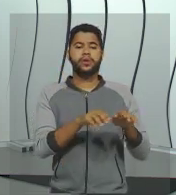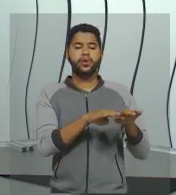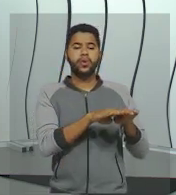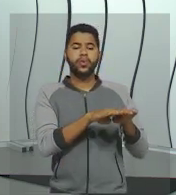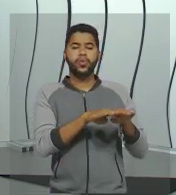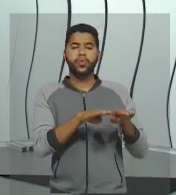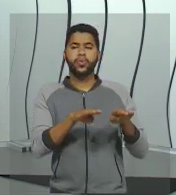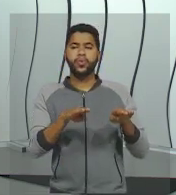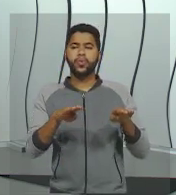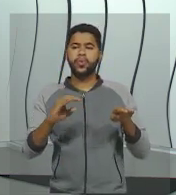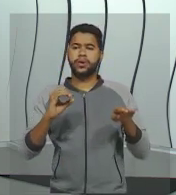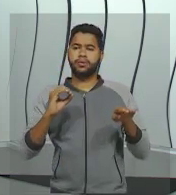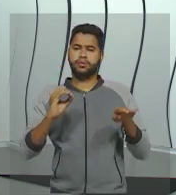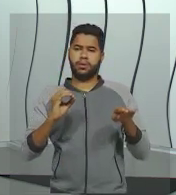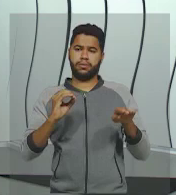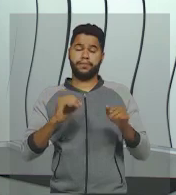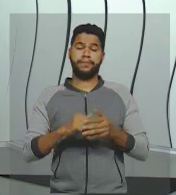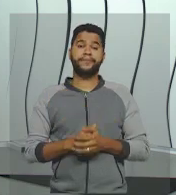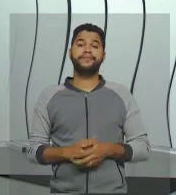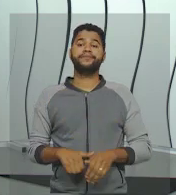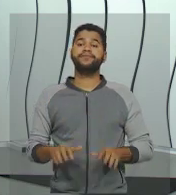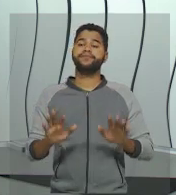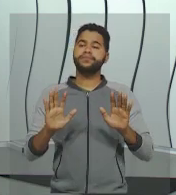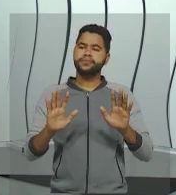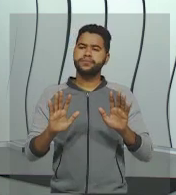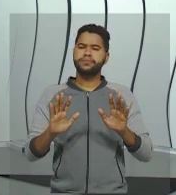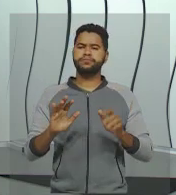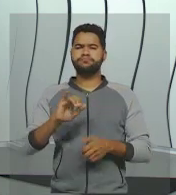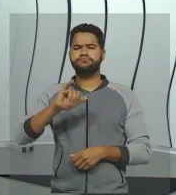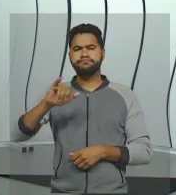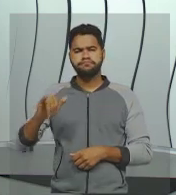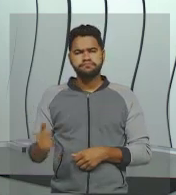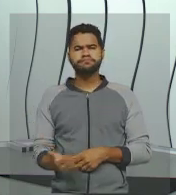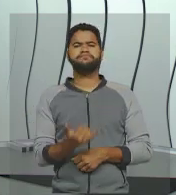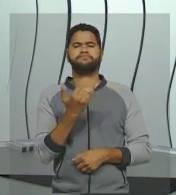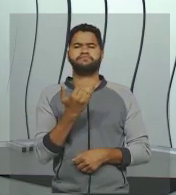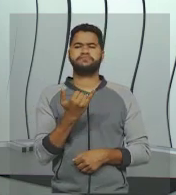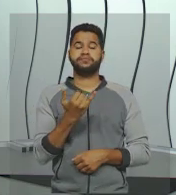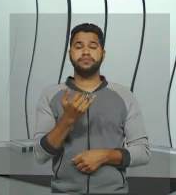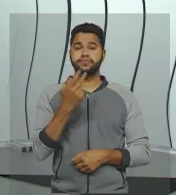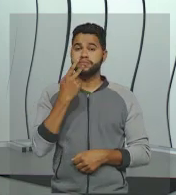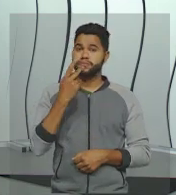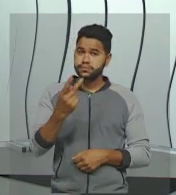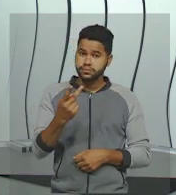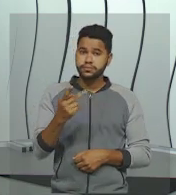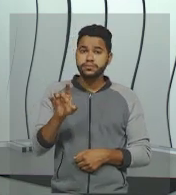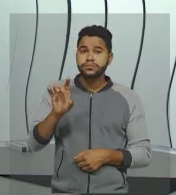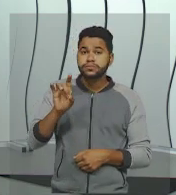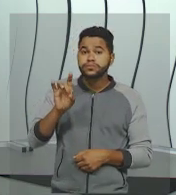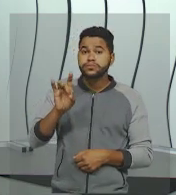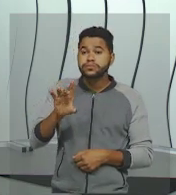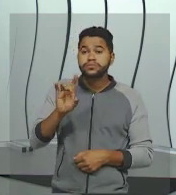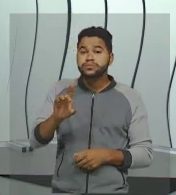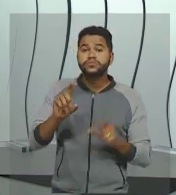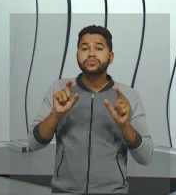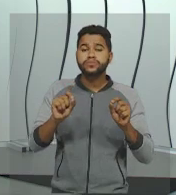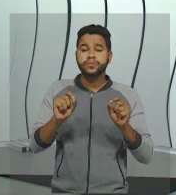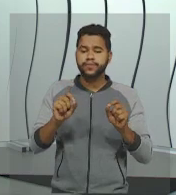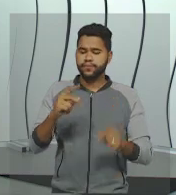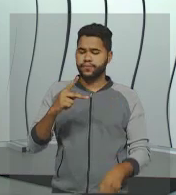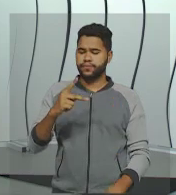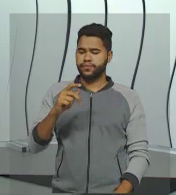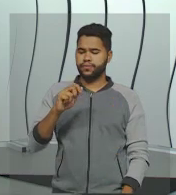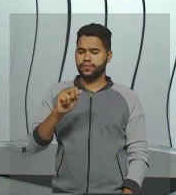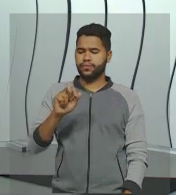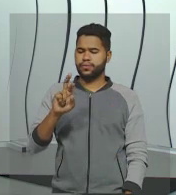zero. Porém, a gente naquela oportunidade estava falando apenas de